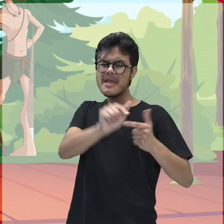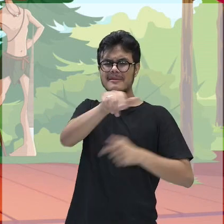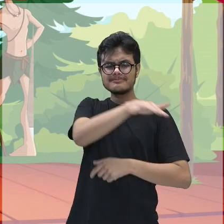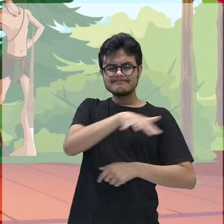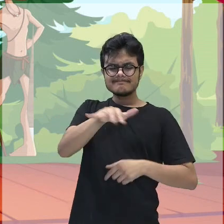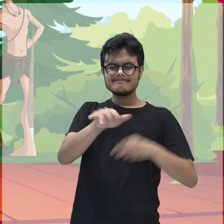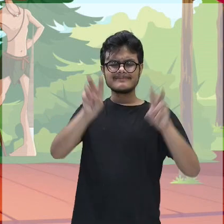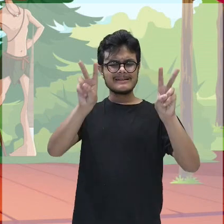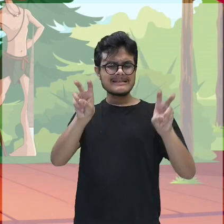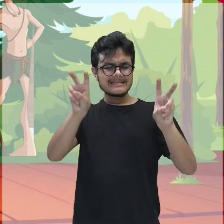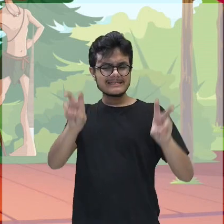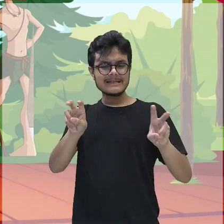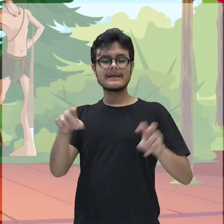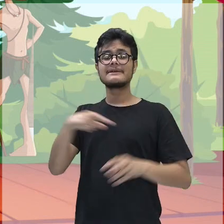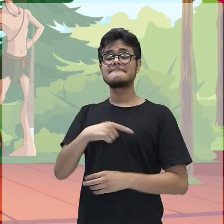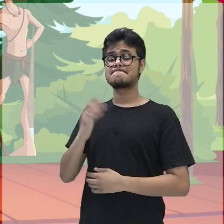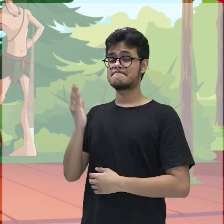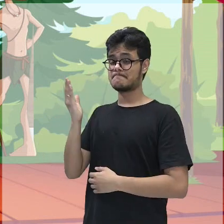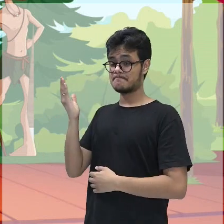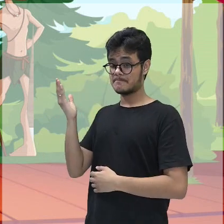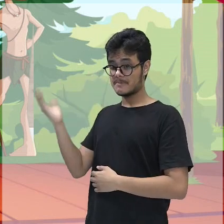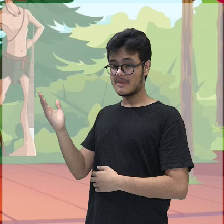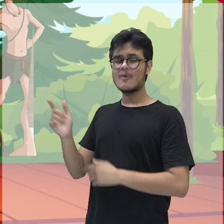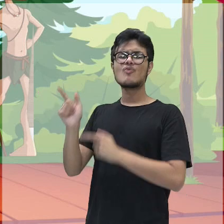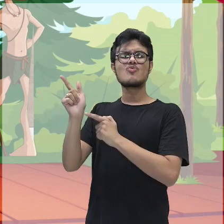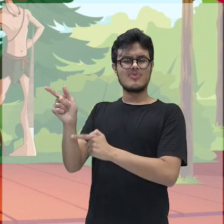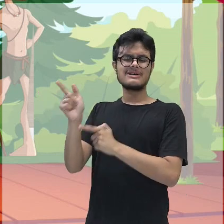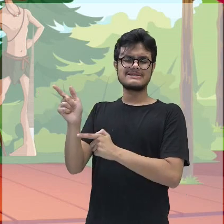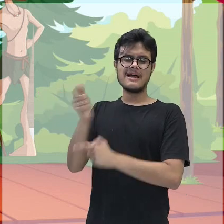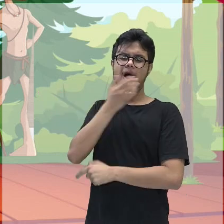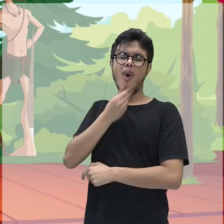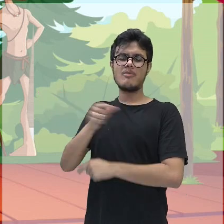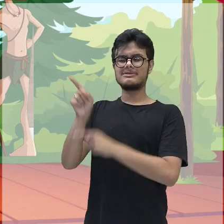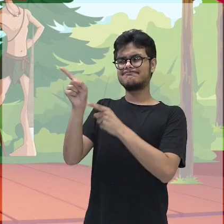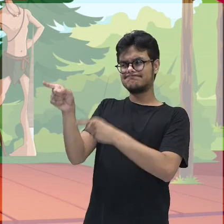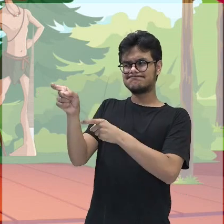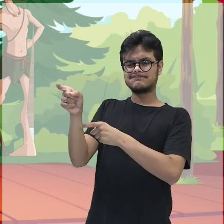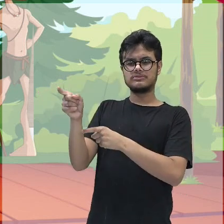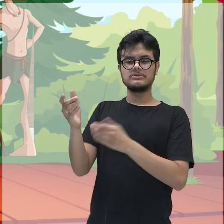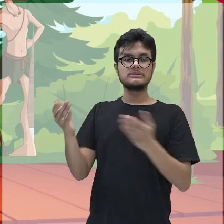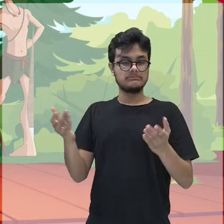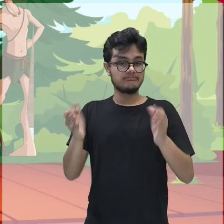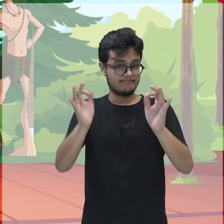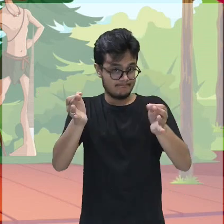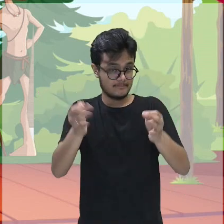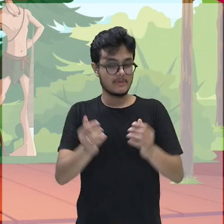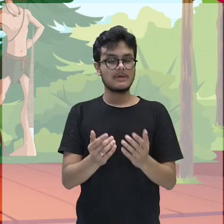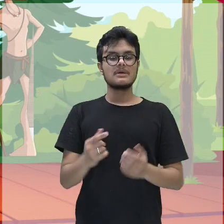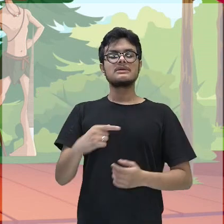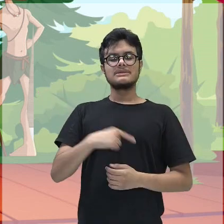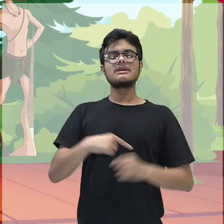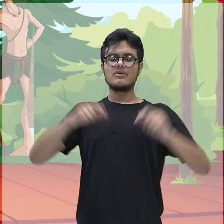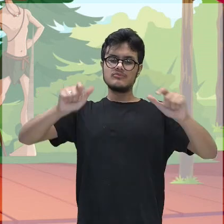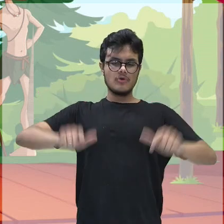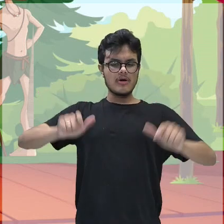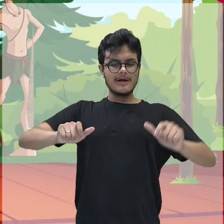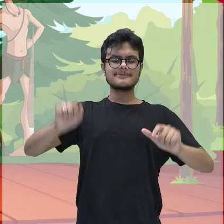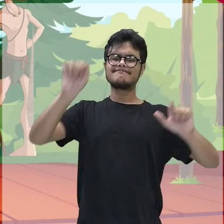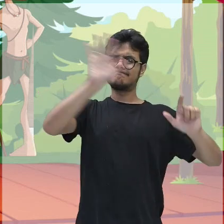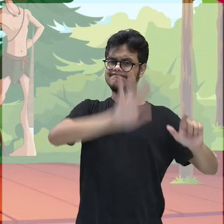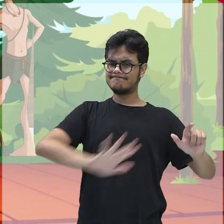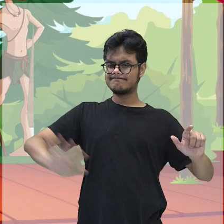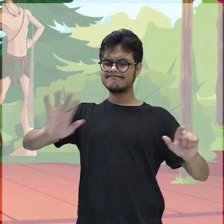com o protagonista. O antagonista seria o caçador. Não é verdade? Então, nós temos o cenário, nós temos